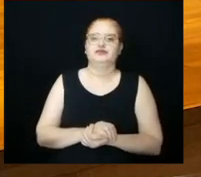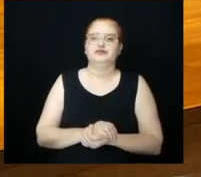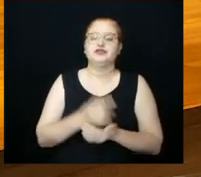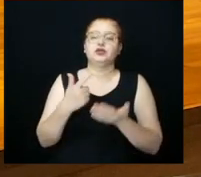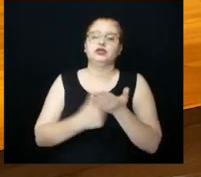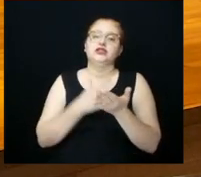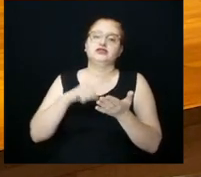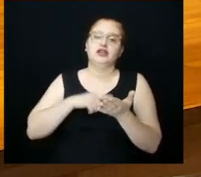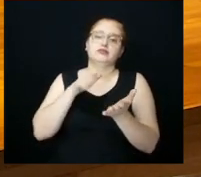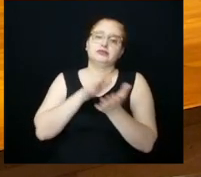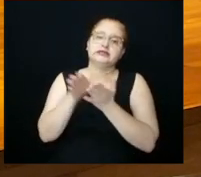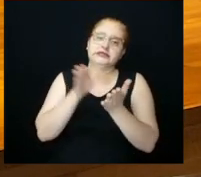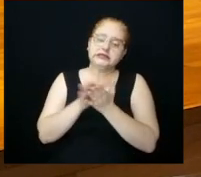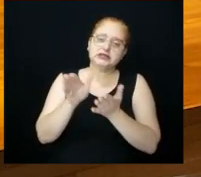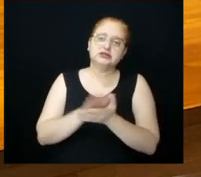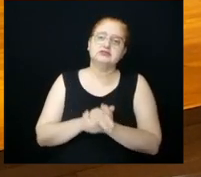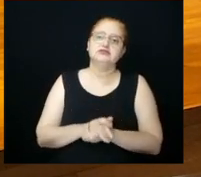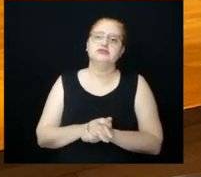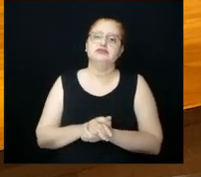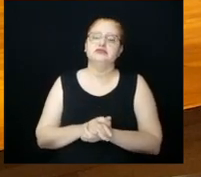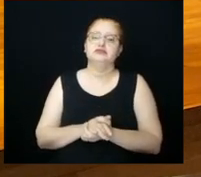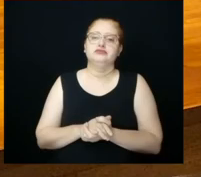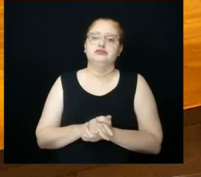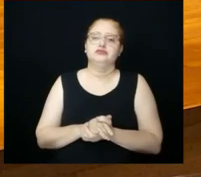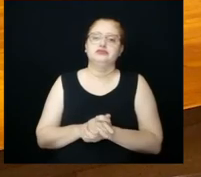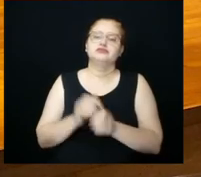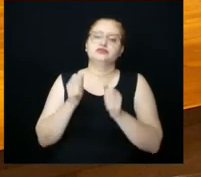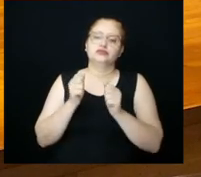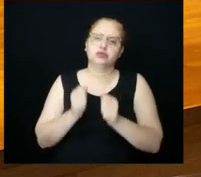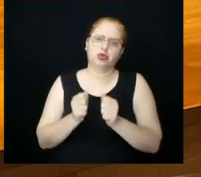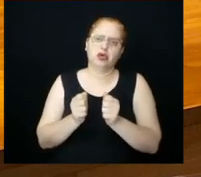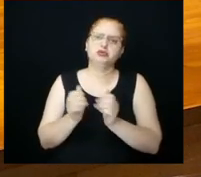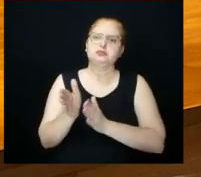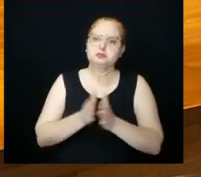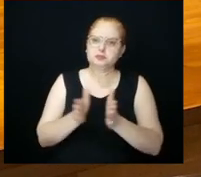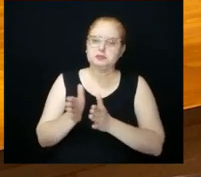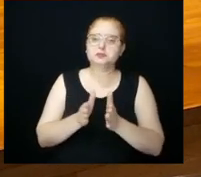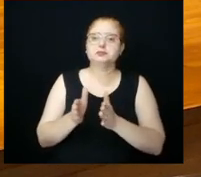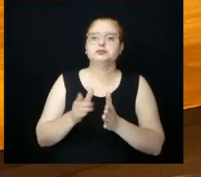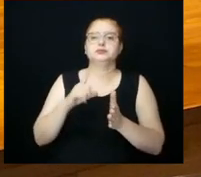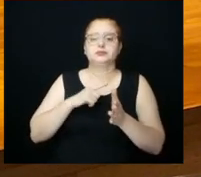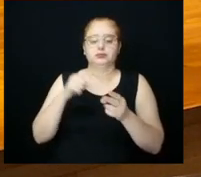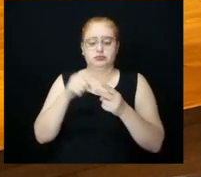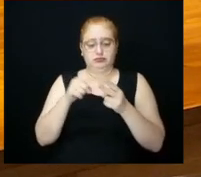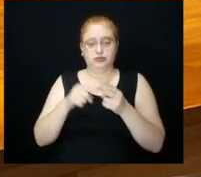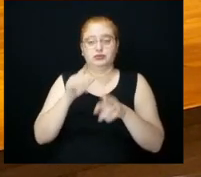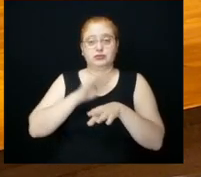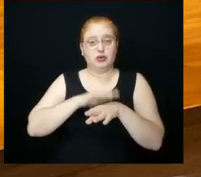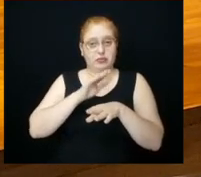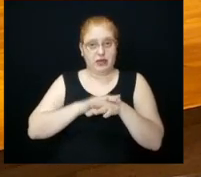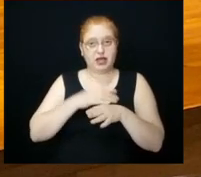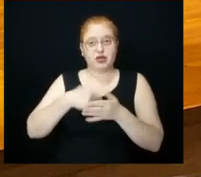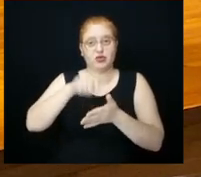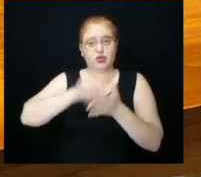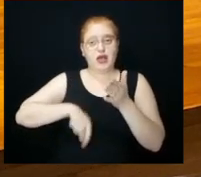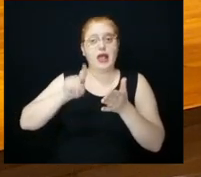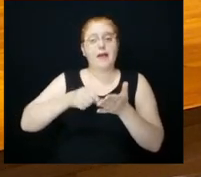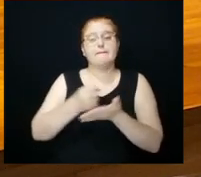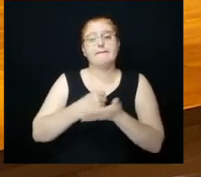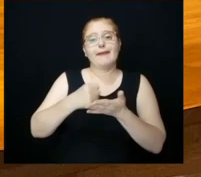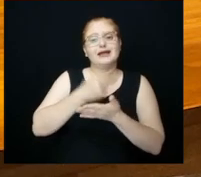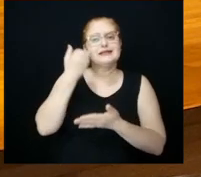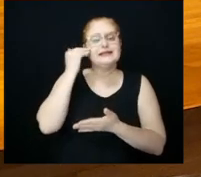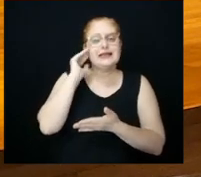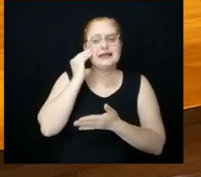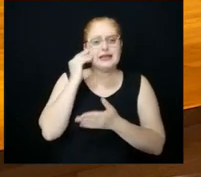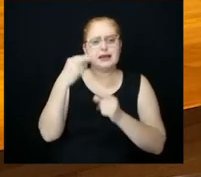Esse livro está publicado, né? A gente pode acessar. E estes dois momentos de Chimamanda são básicos para entender,